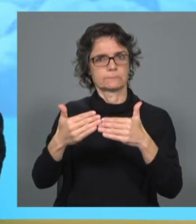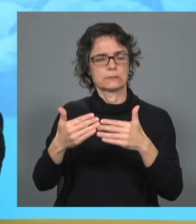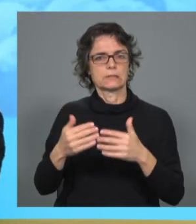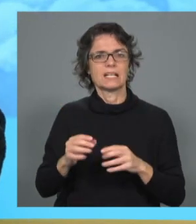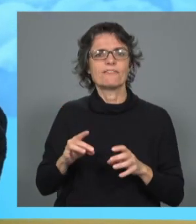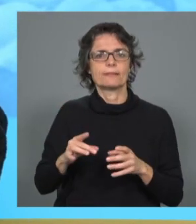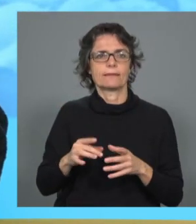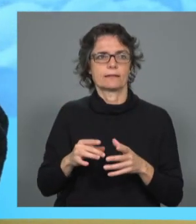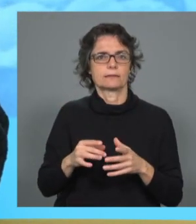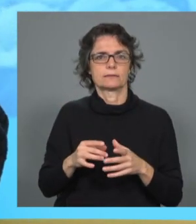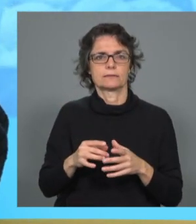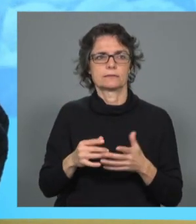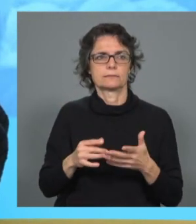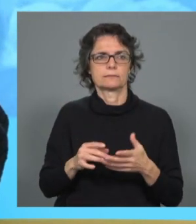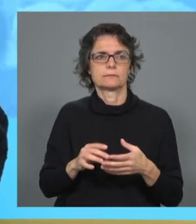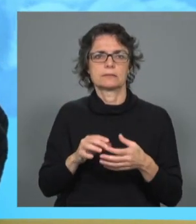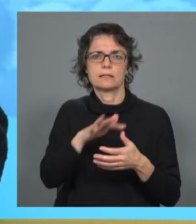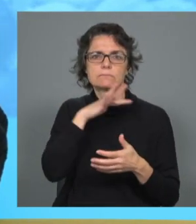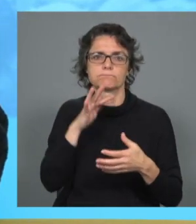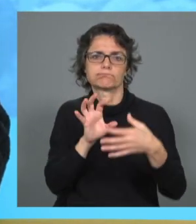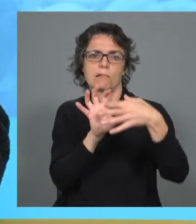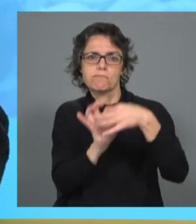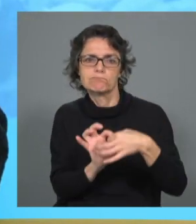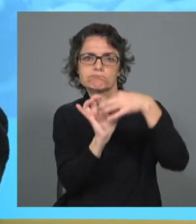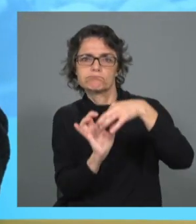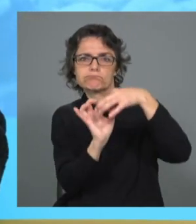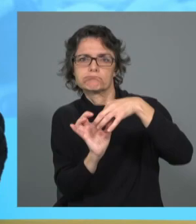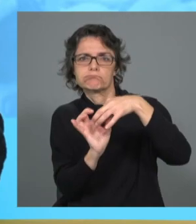também, sobretudo a uma família que é muito